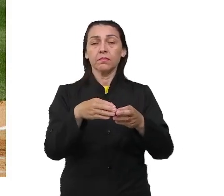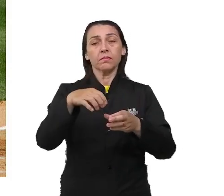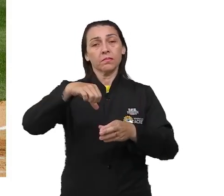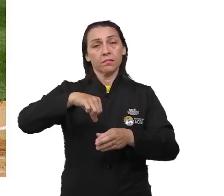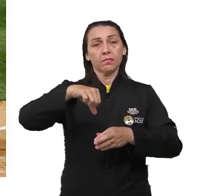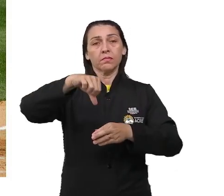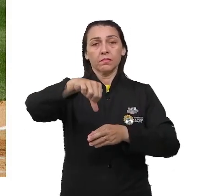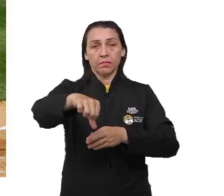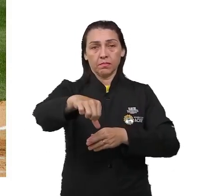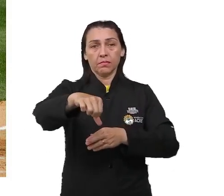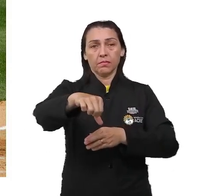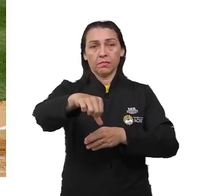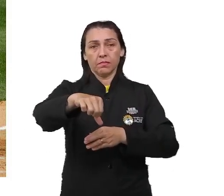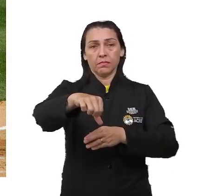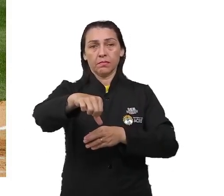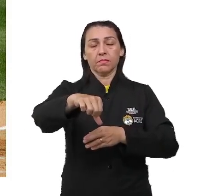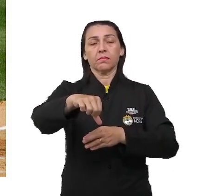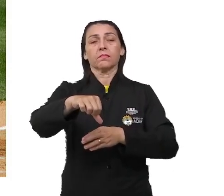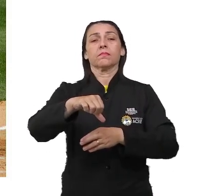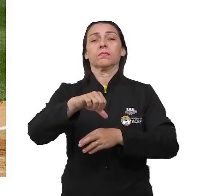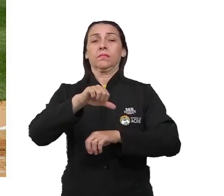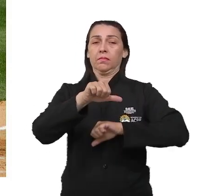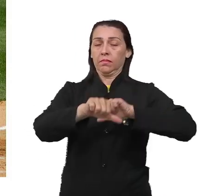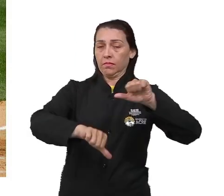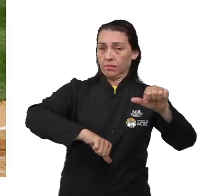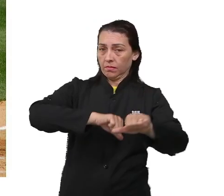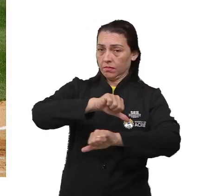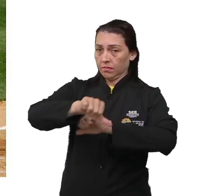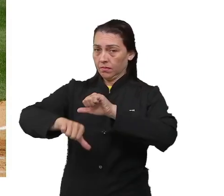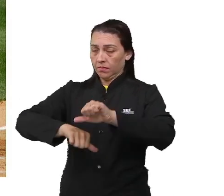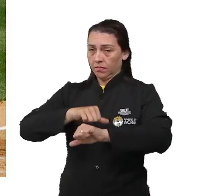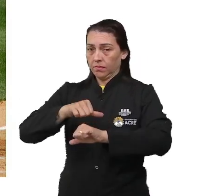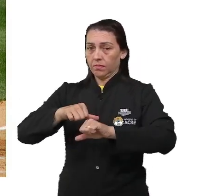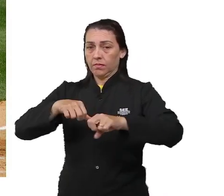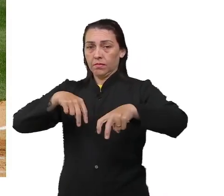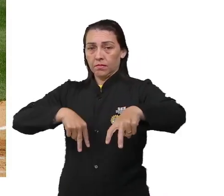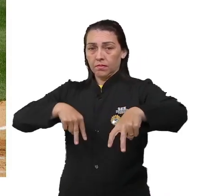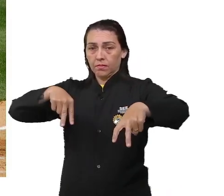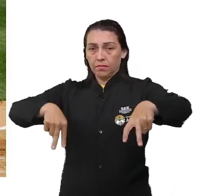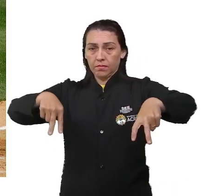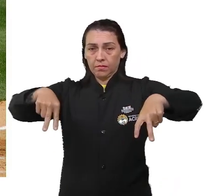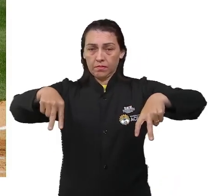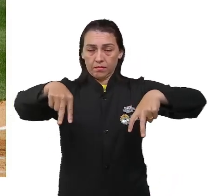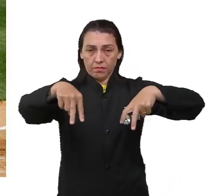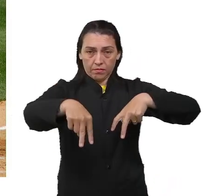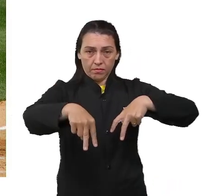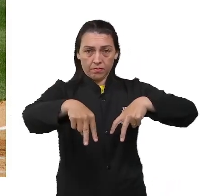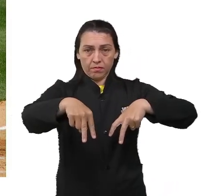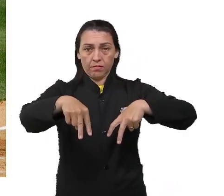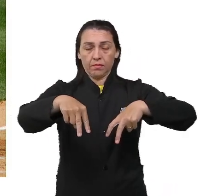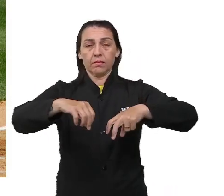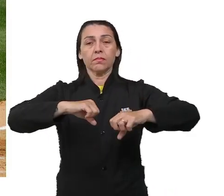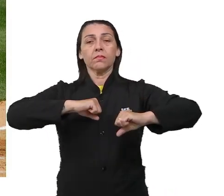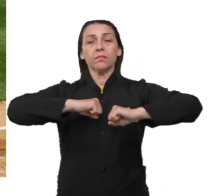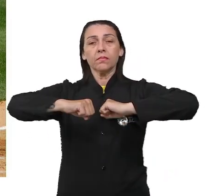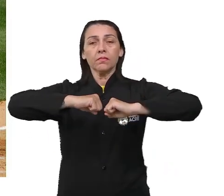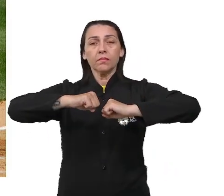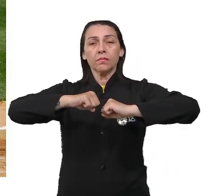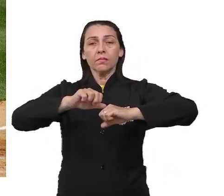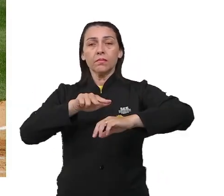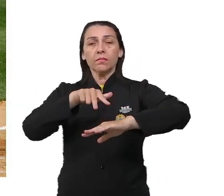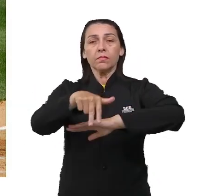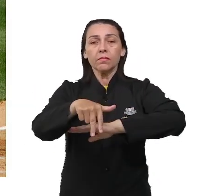de 9 jogadores, que alternadamente ocupam as posições de ataque e defesa.